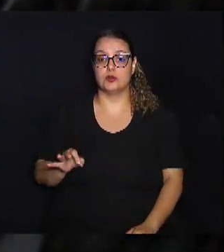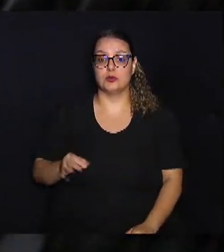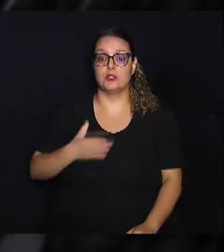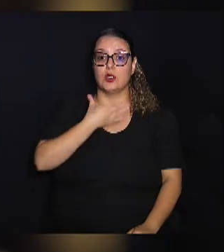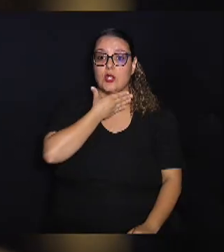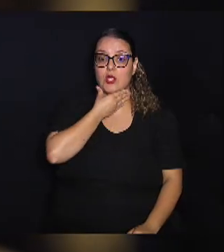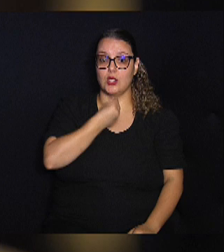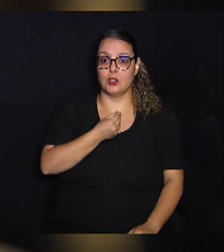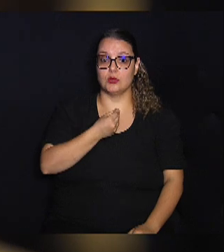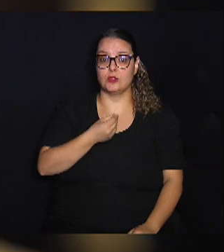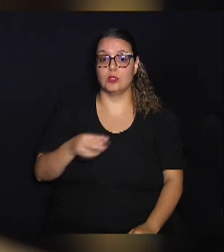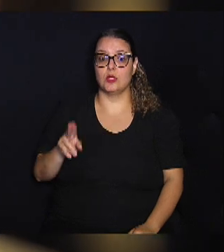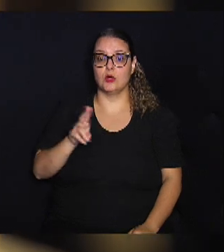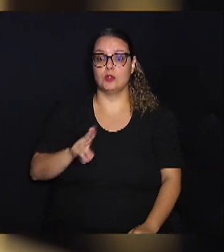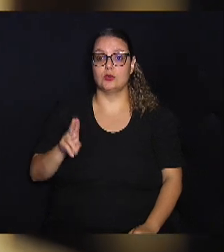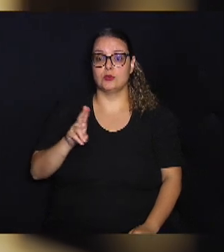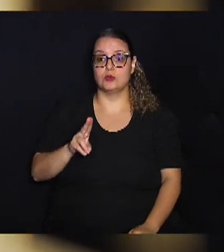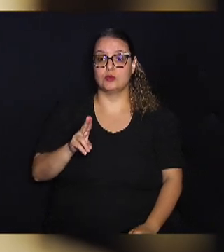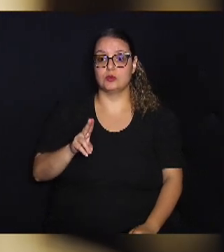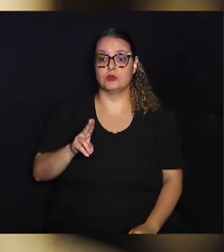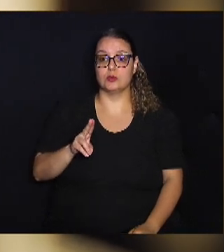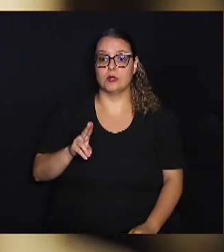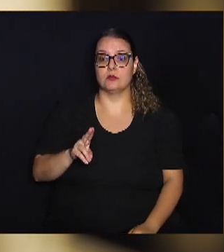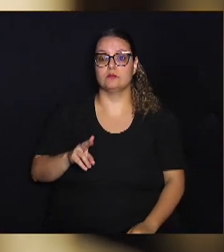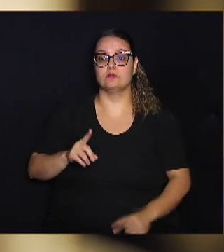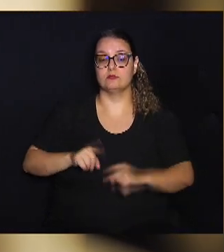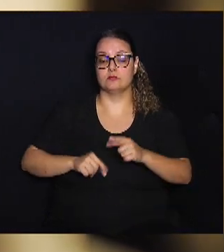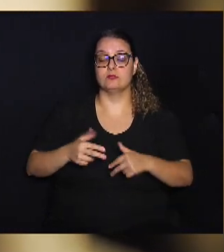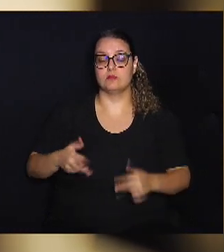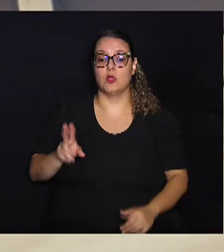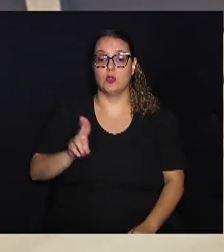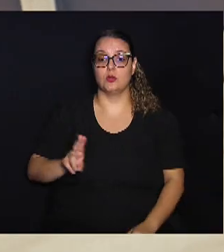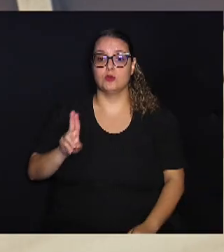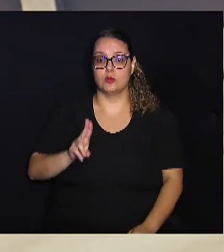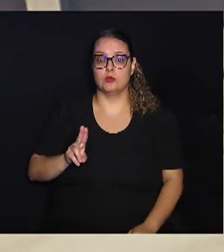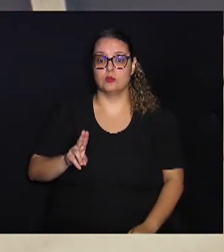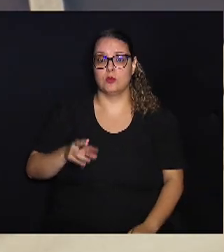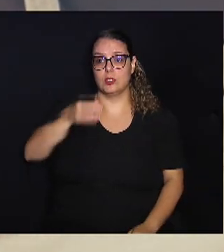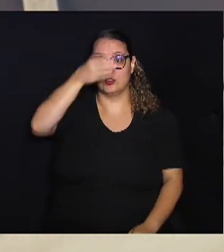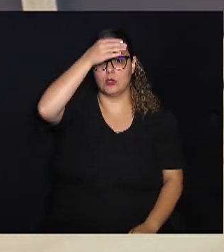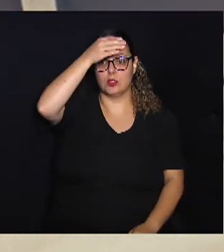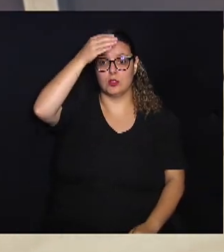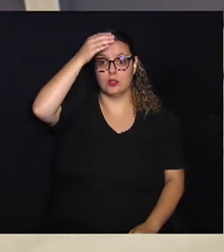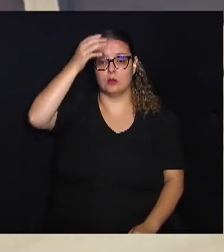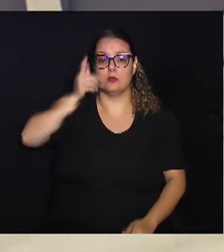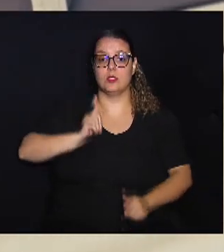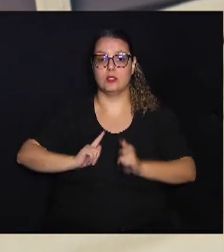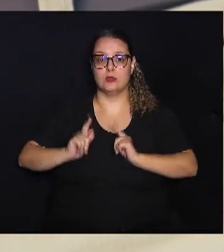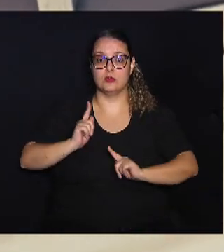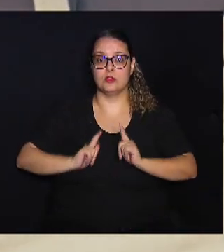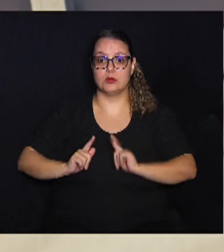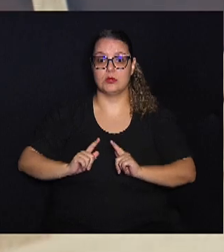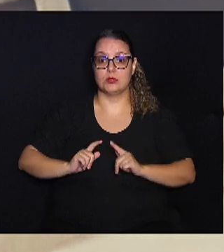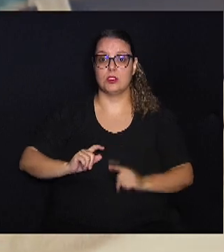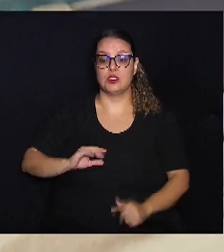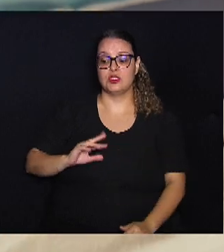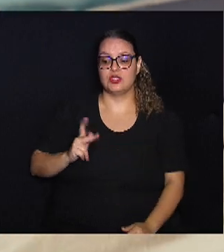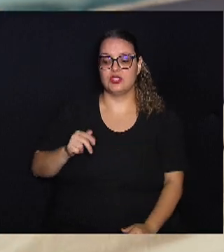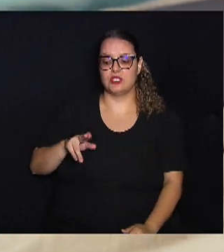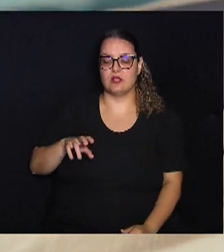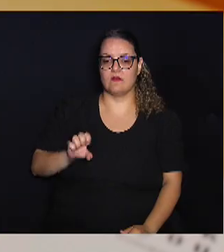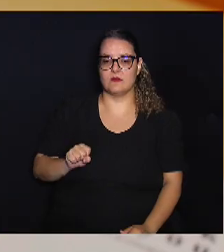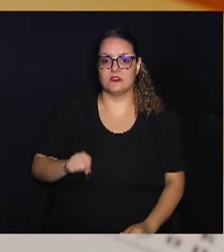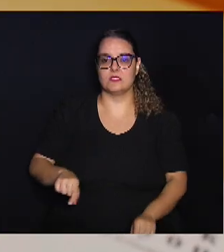fraudadores usarem dispositivos diferentes daqueles utilizados pelo cliente para gerenciar chaves e iniciar